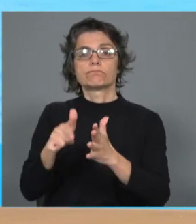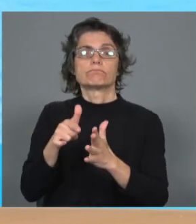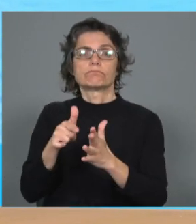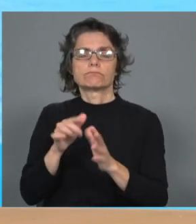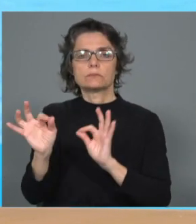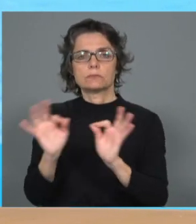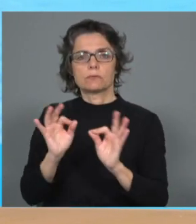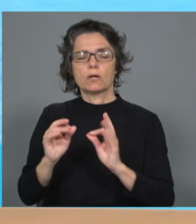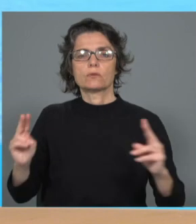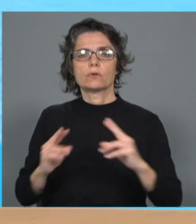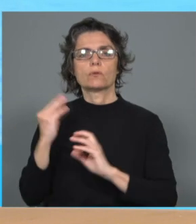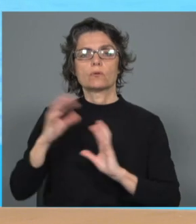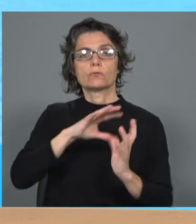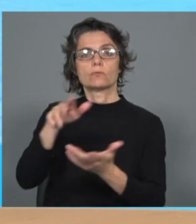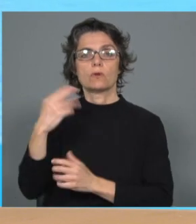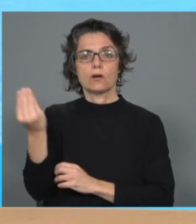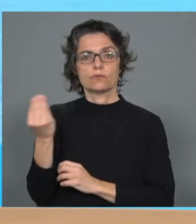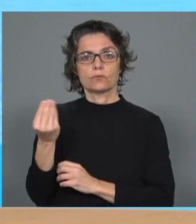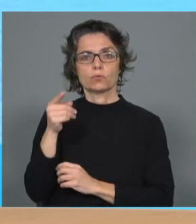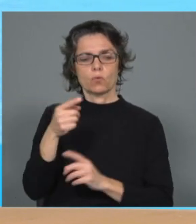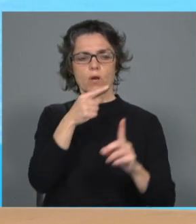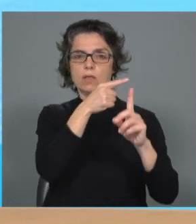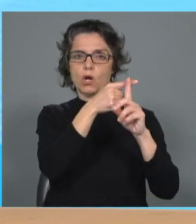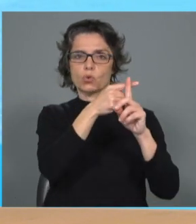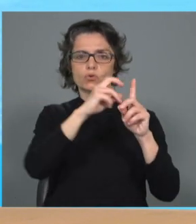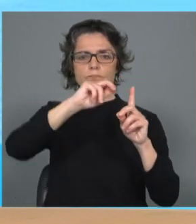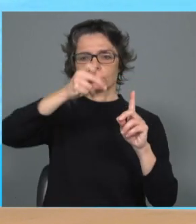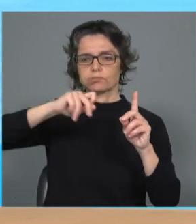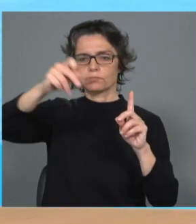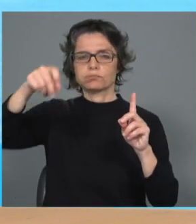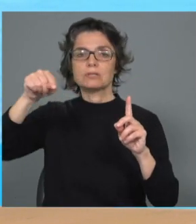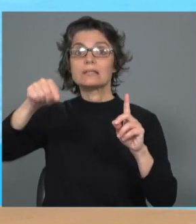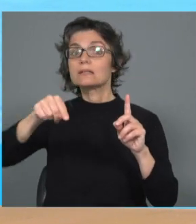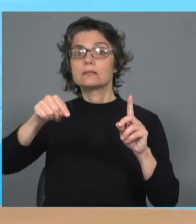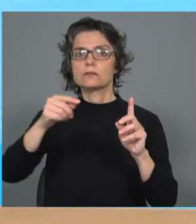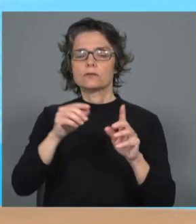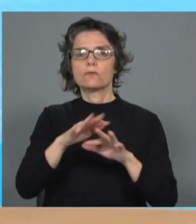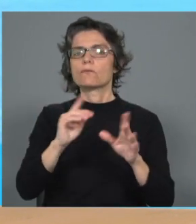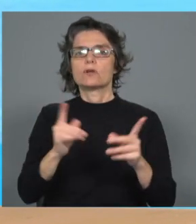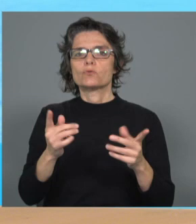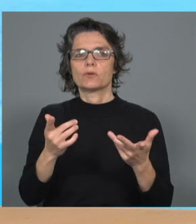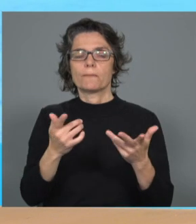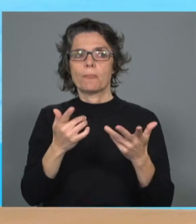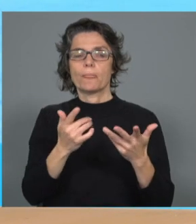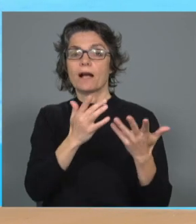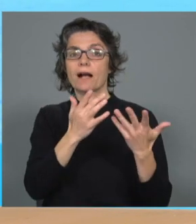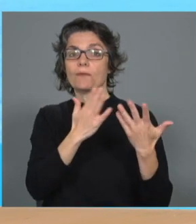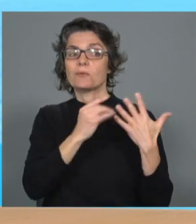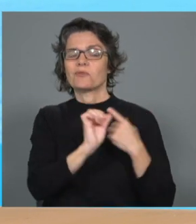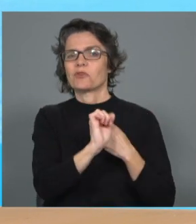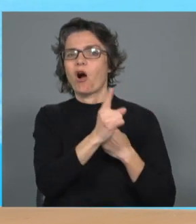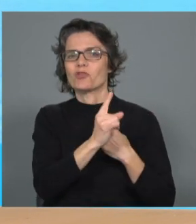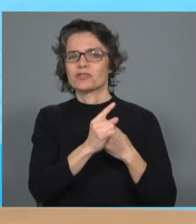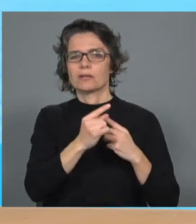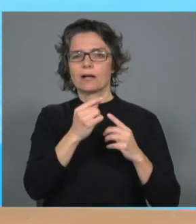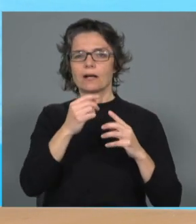Mundial da Juventude, a Cruz Peregrina está exatamente a fazer esse que é o seu papel. Está a peregrinar e